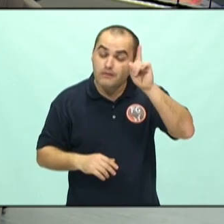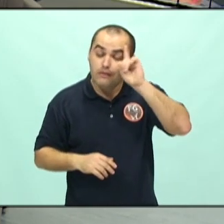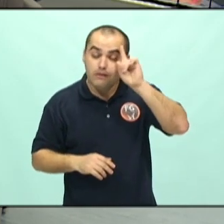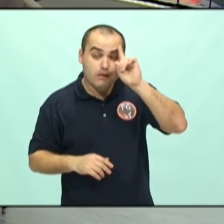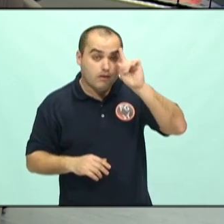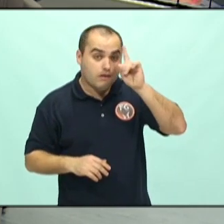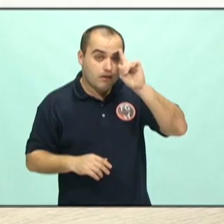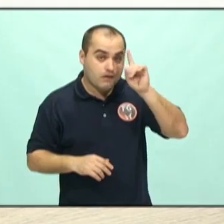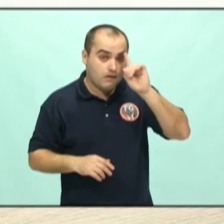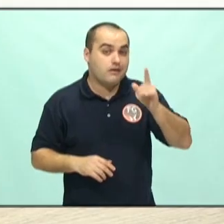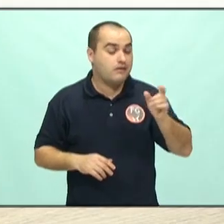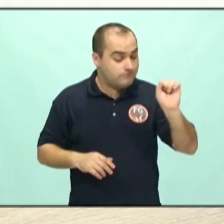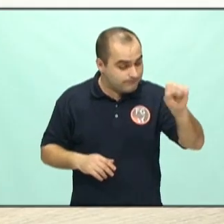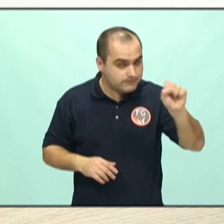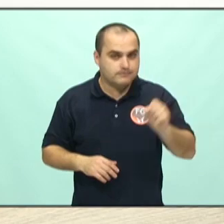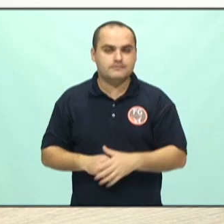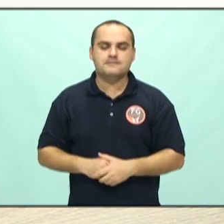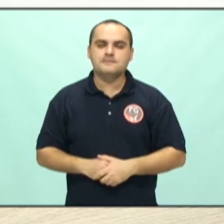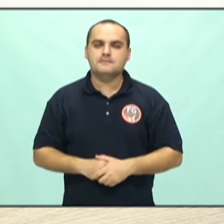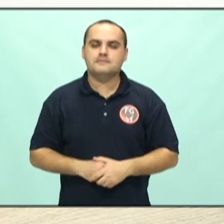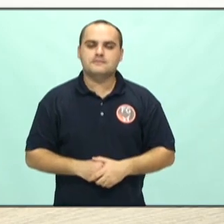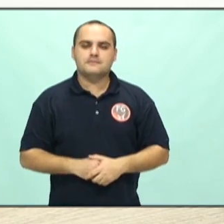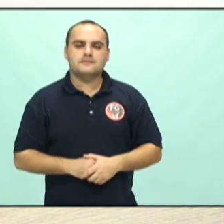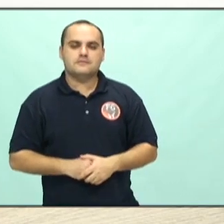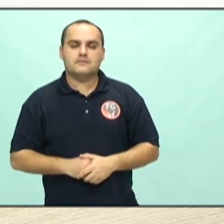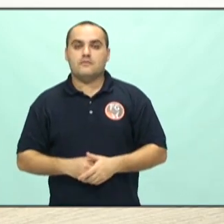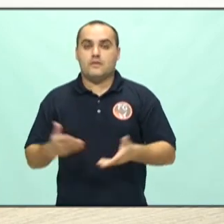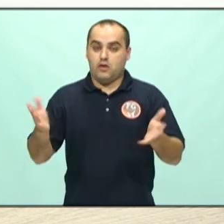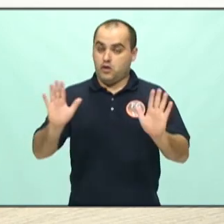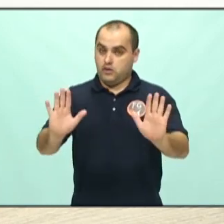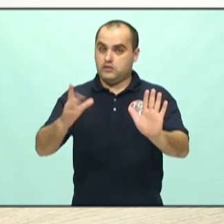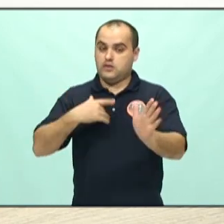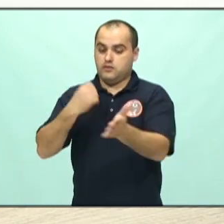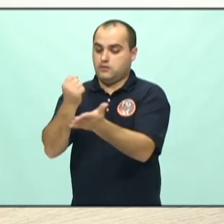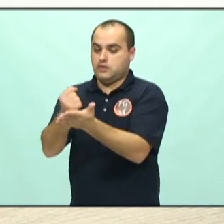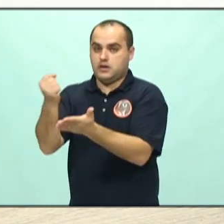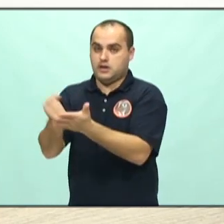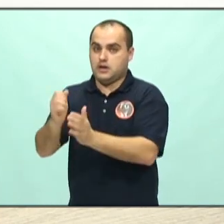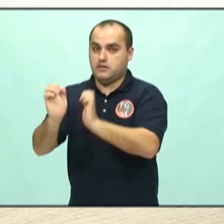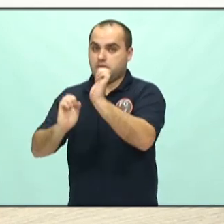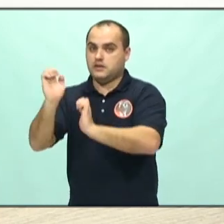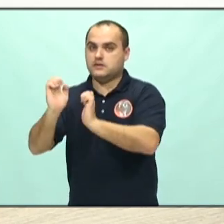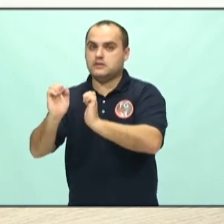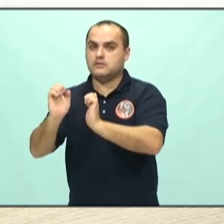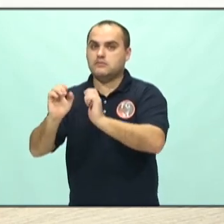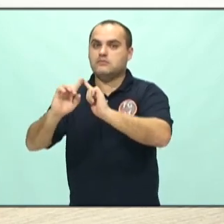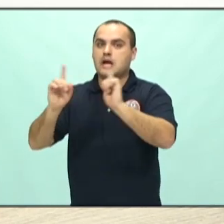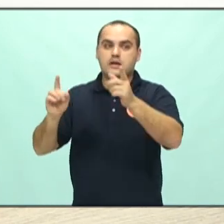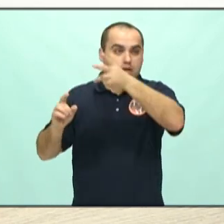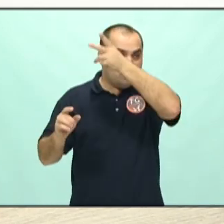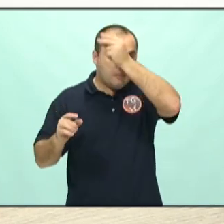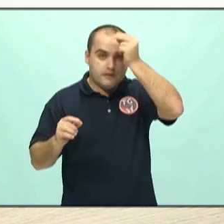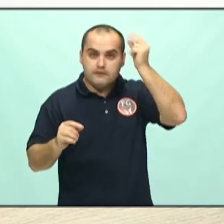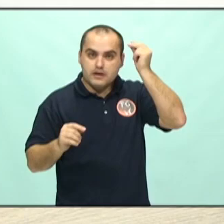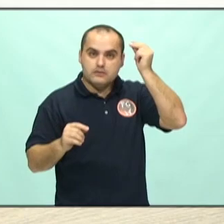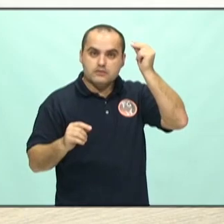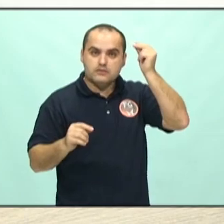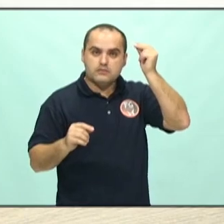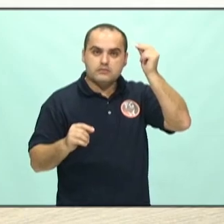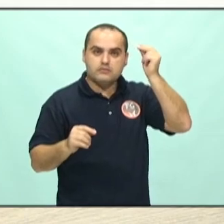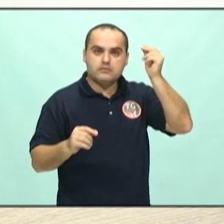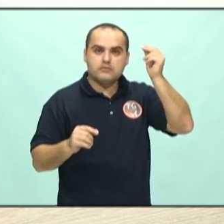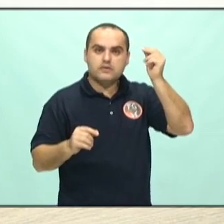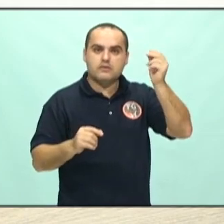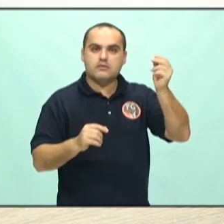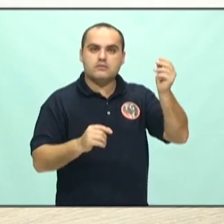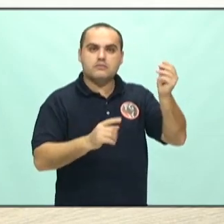Tá? E aí, qual é a impessoalidade? Eu vou contratar uma empresa onde o prefeito da cidade indica as pessoas que aquela empresa